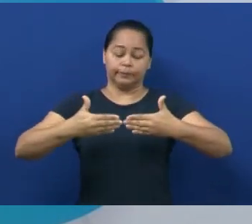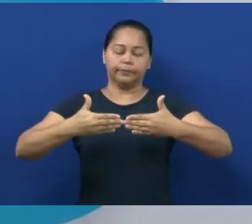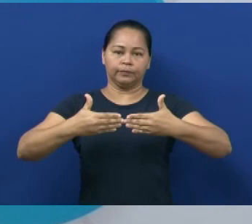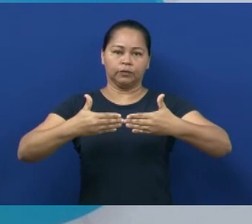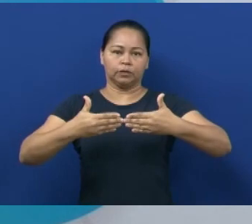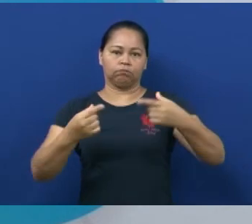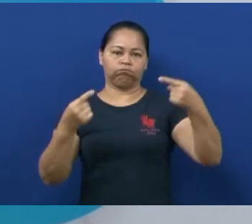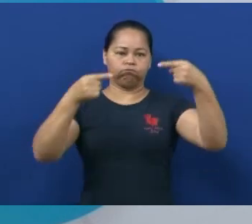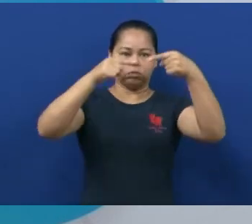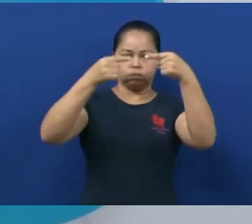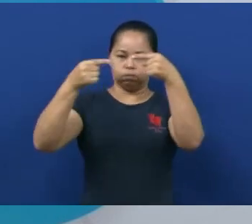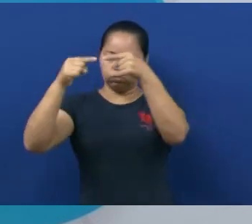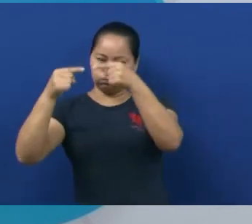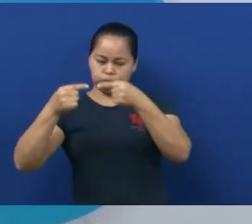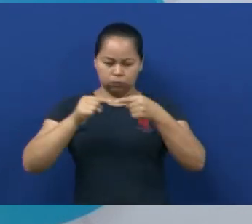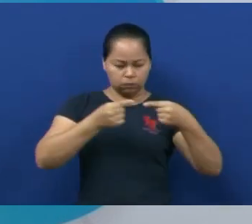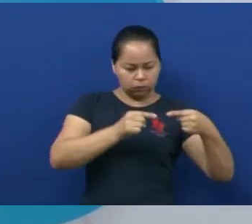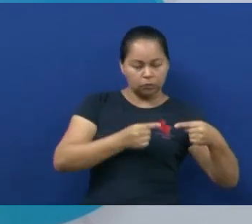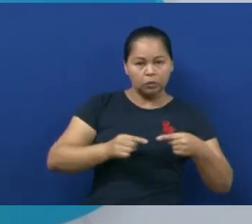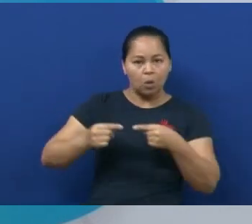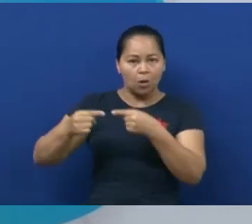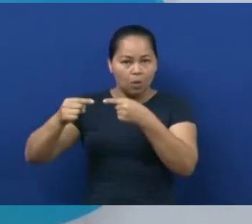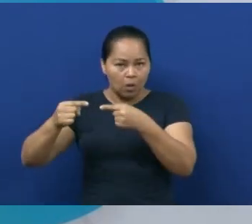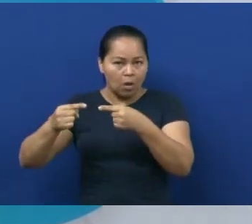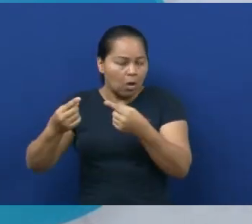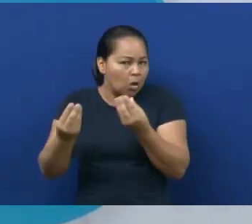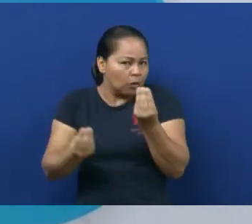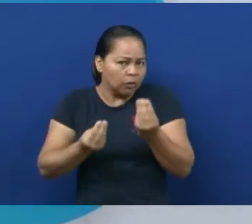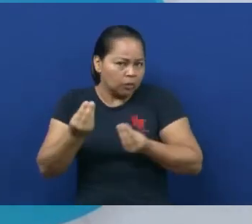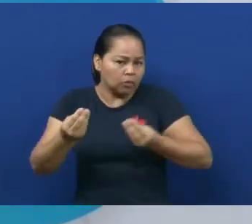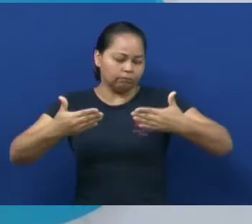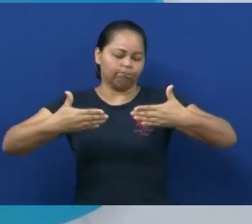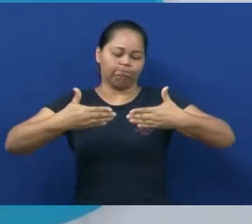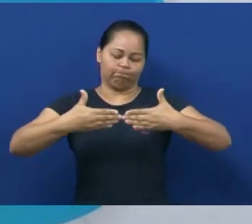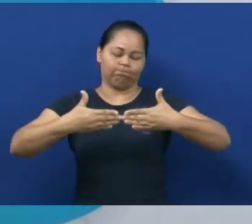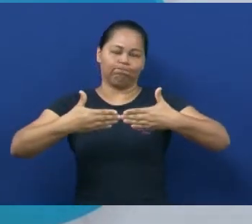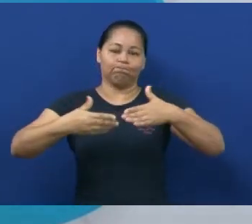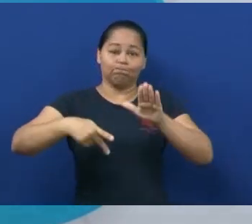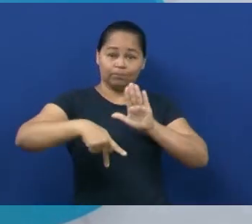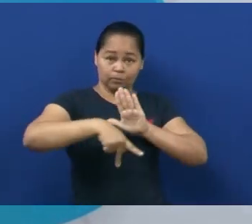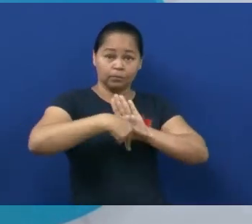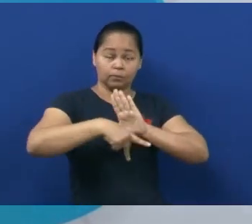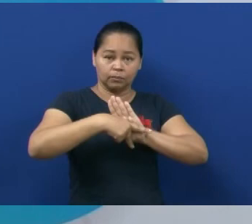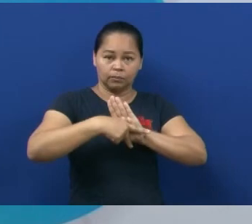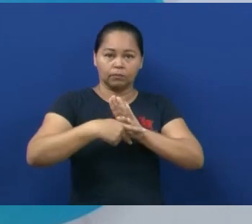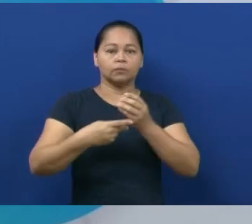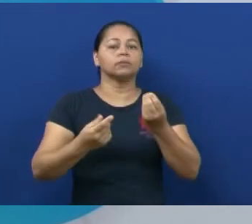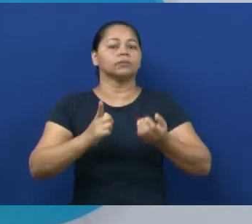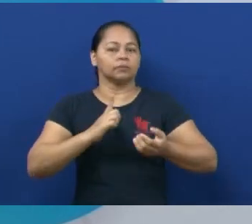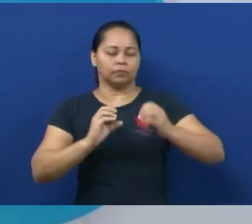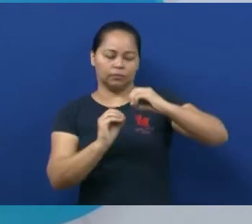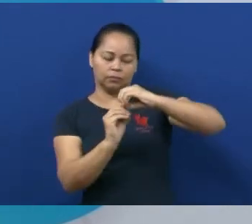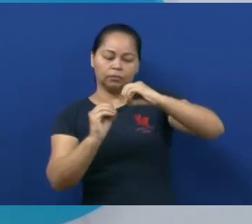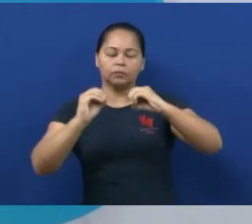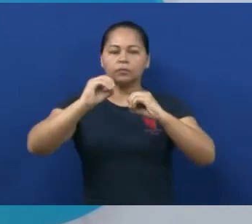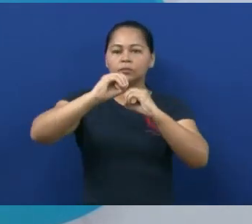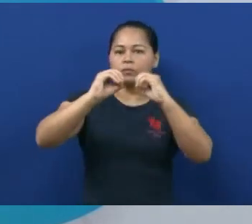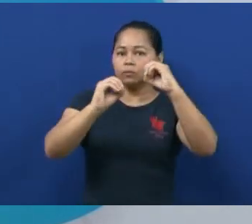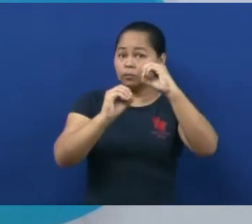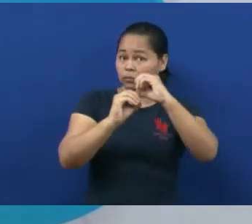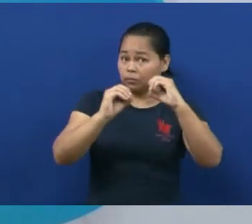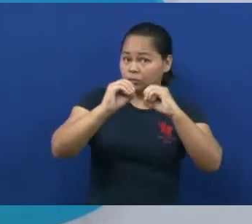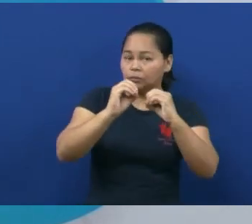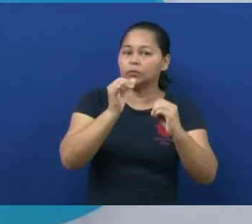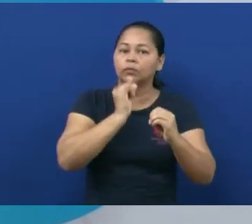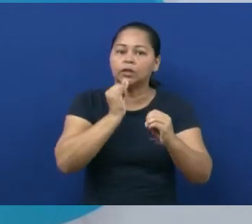que diz respeito aos compostos orgânicos. Mais especificamente, então, vamos abordar aí as moléculas orgânicas,